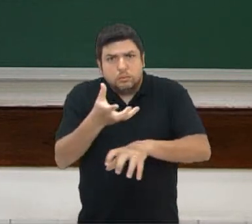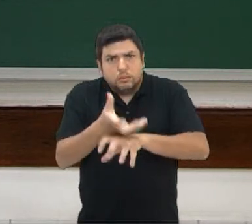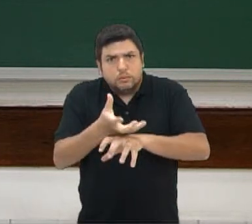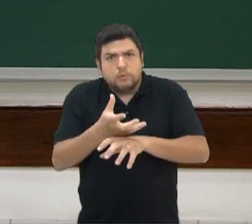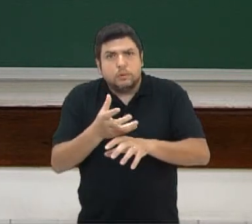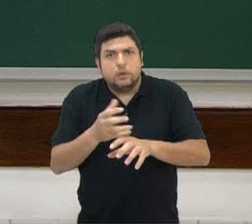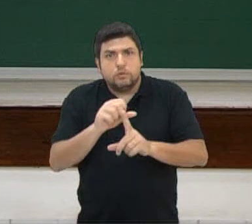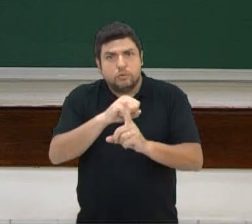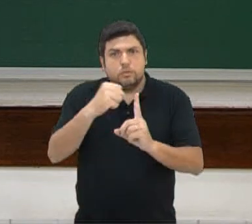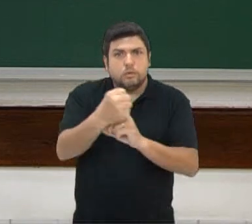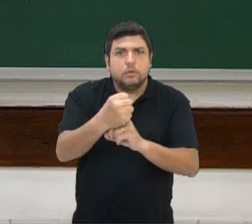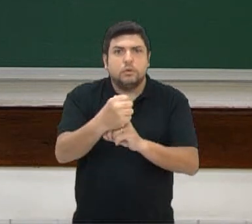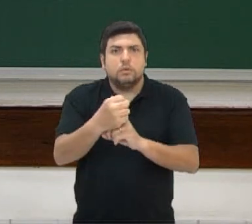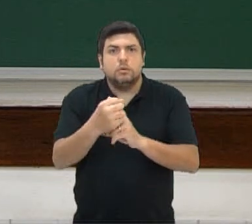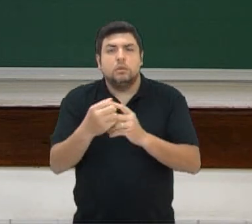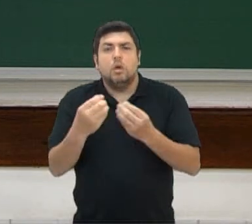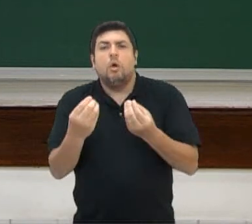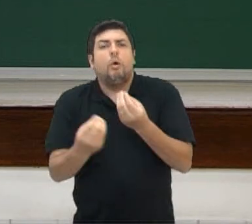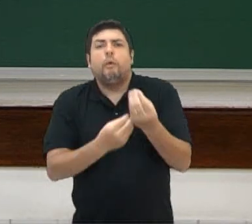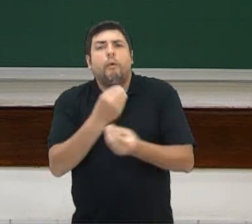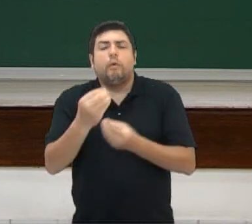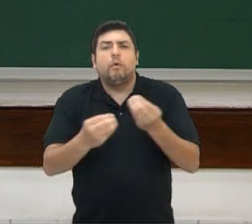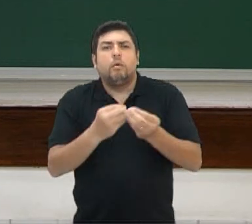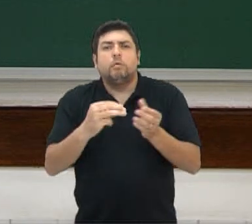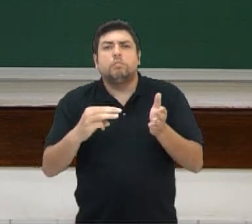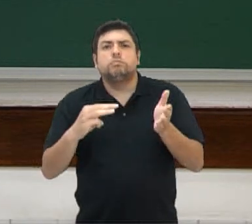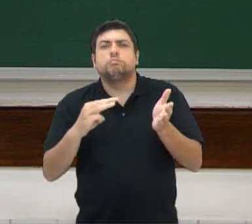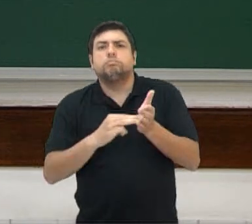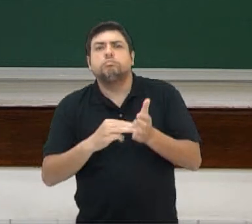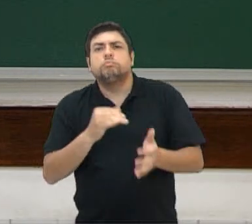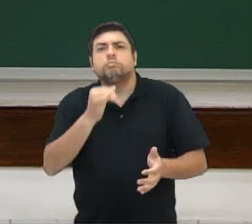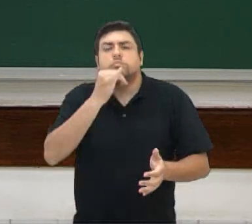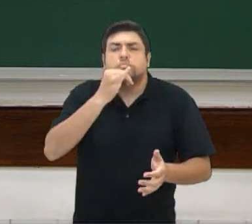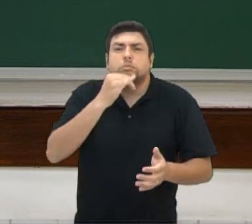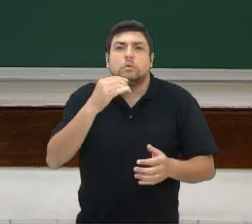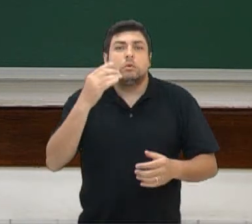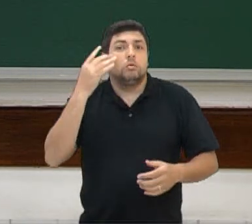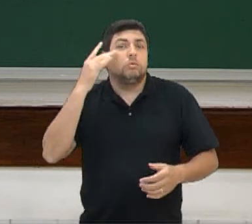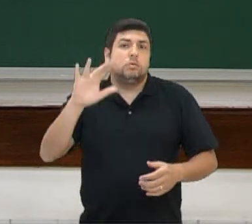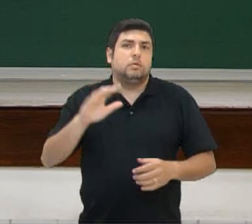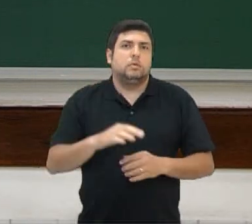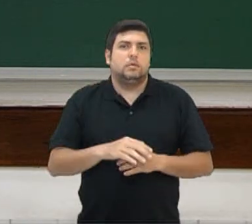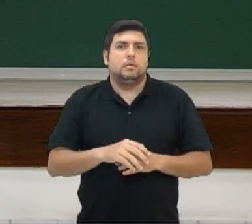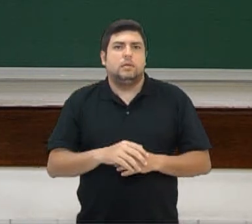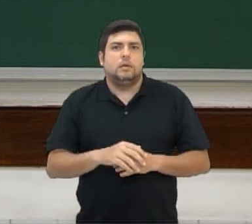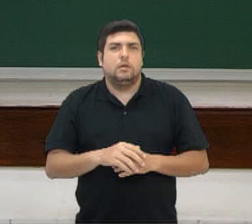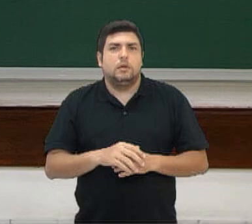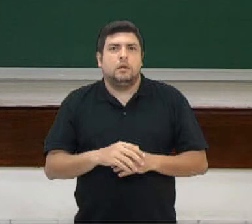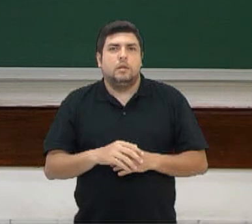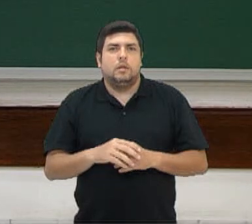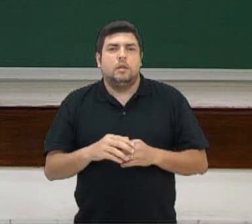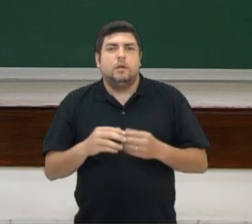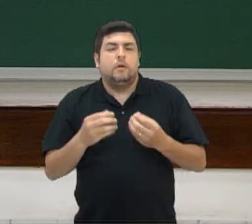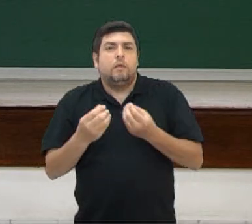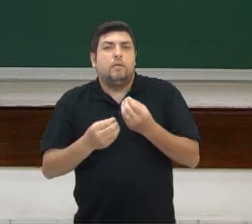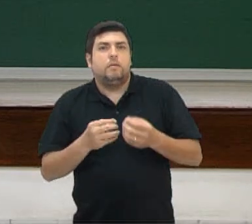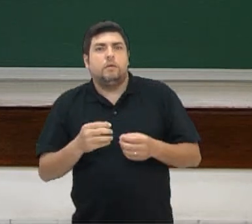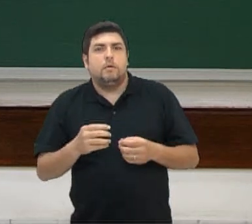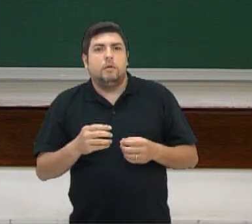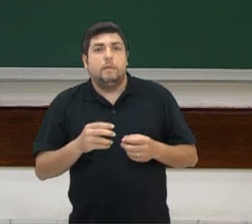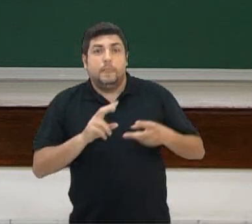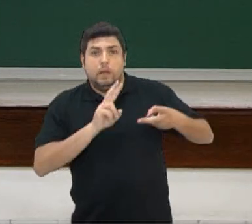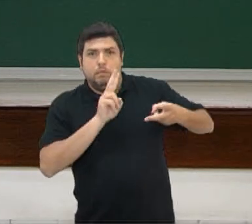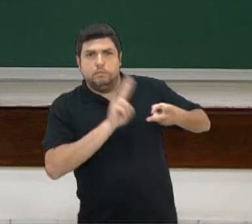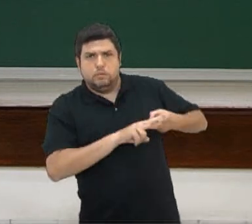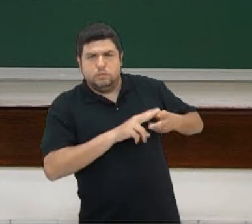Qual modelo ela vai permanecer, a gente não sabe, mas a instituição ela permanece. As pessoas saem. A instituição, manicômio, presídio, ela